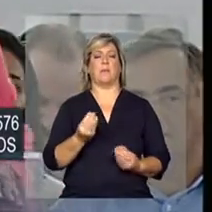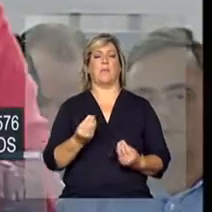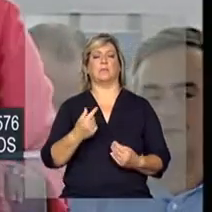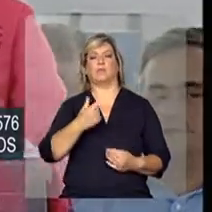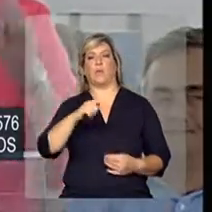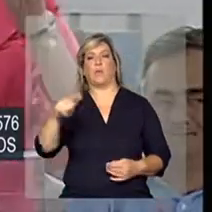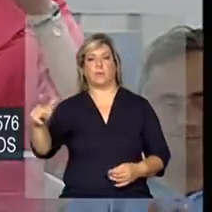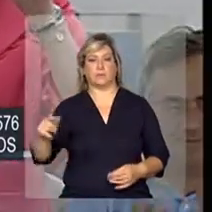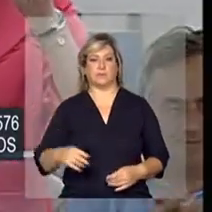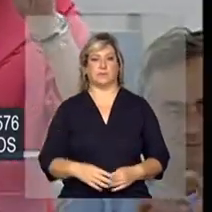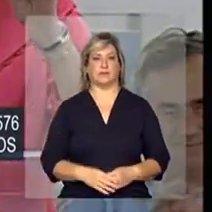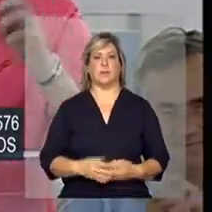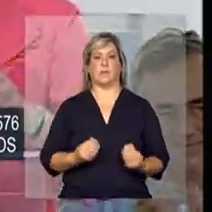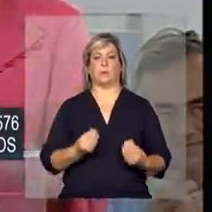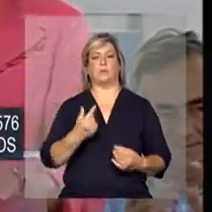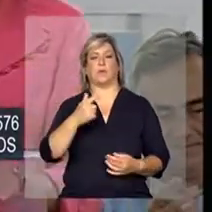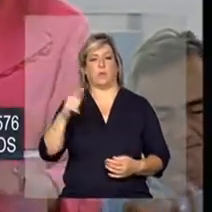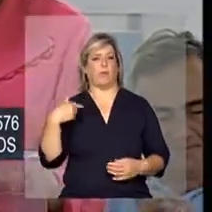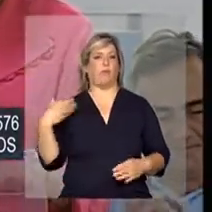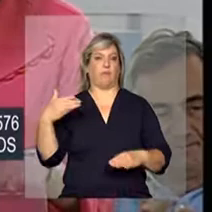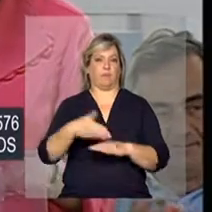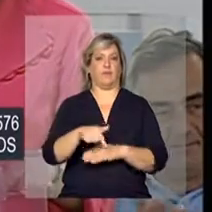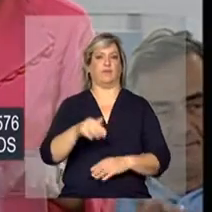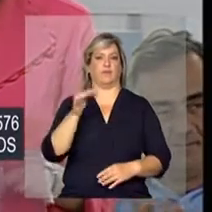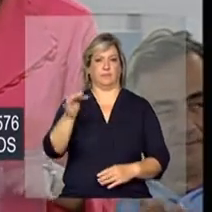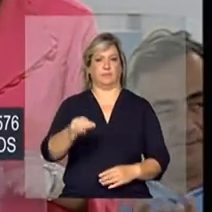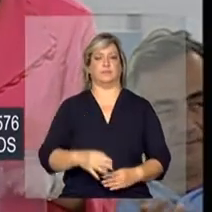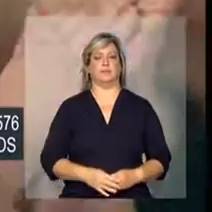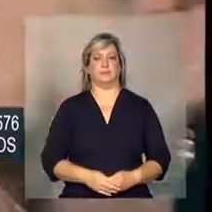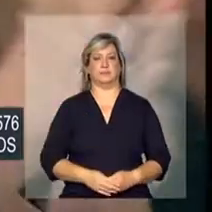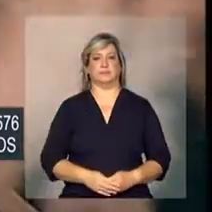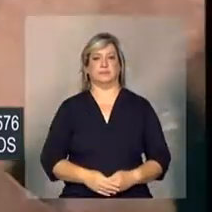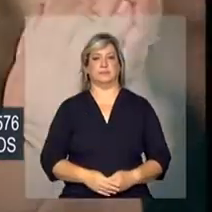outras. Muitas outras.